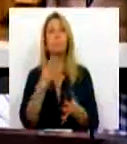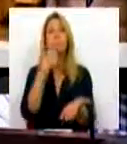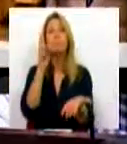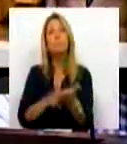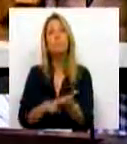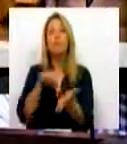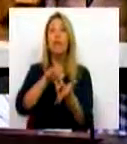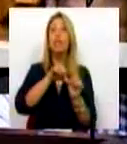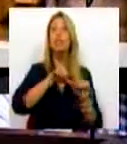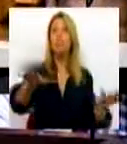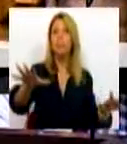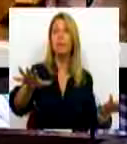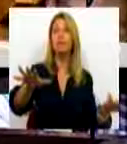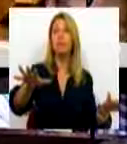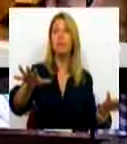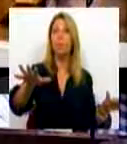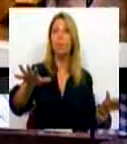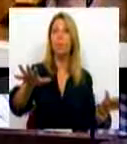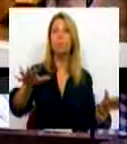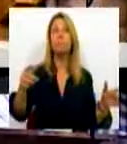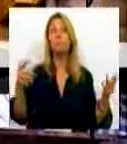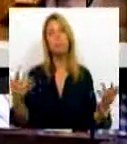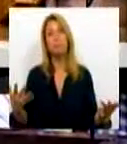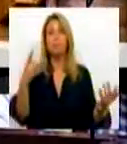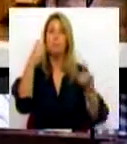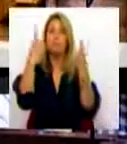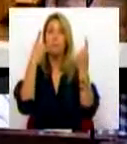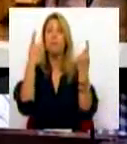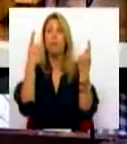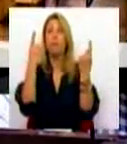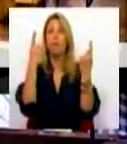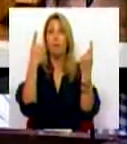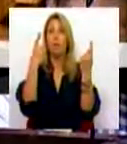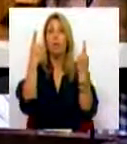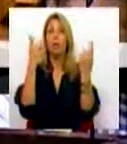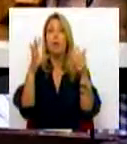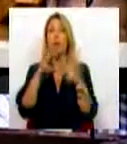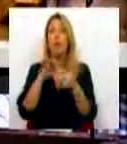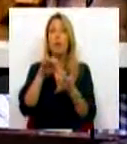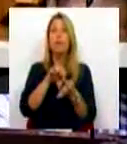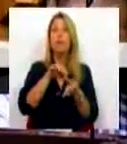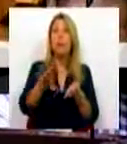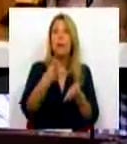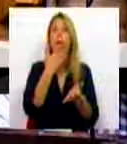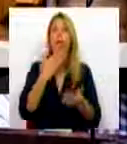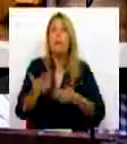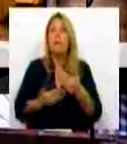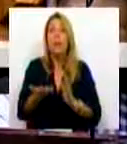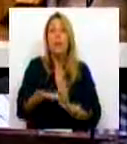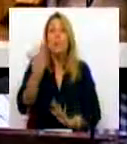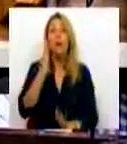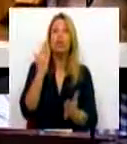verdadeira descentralização e que tem em conta uma descentralização para maior eficiência e